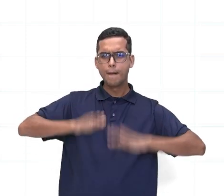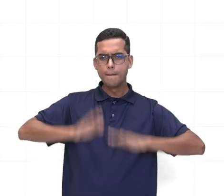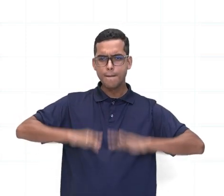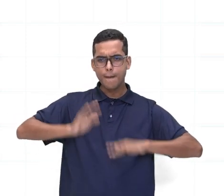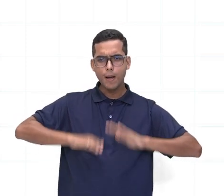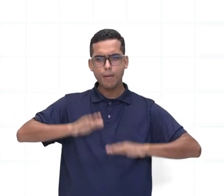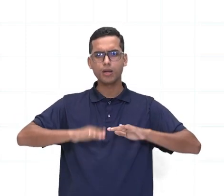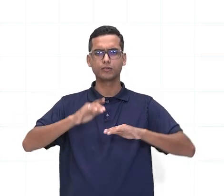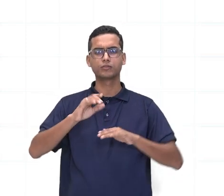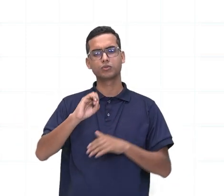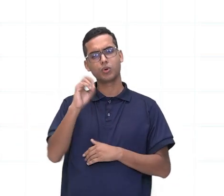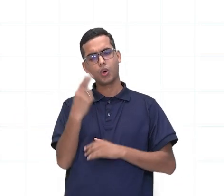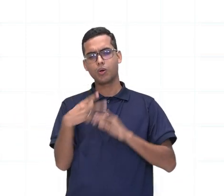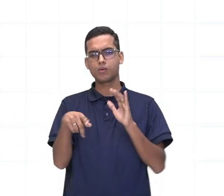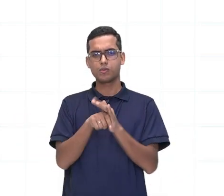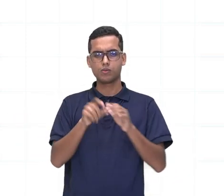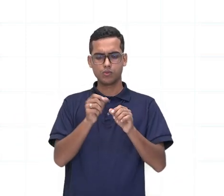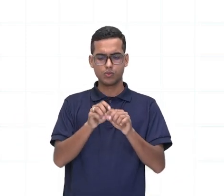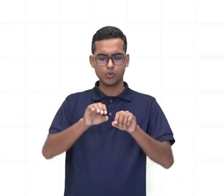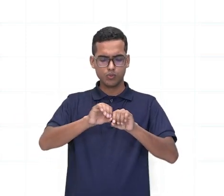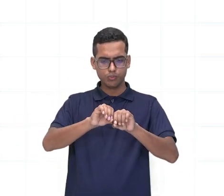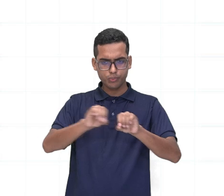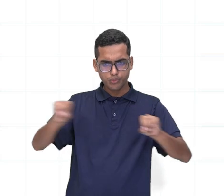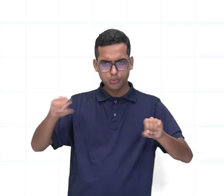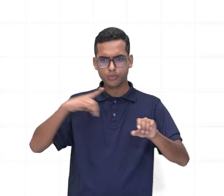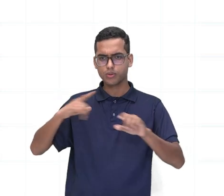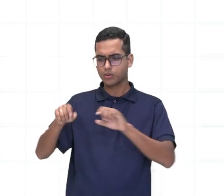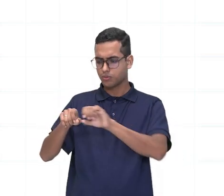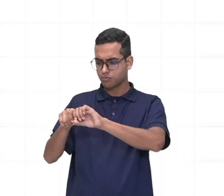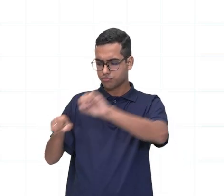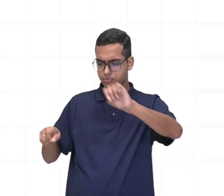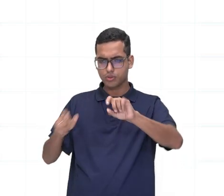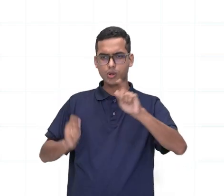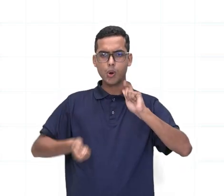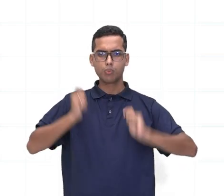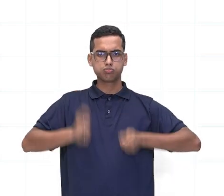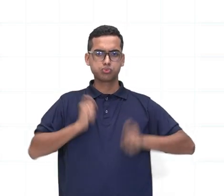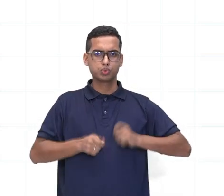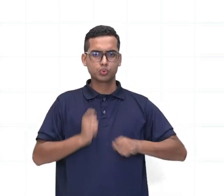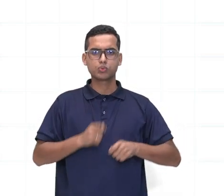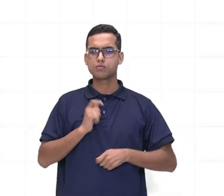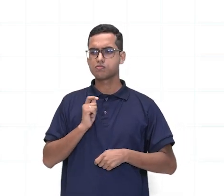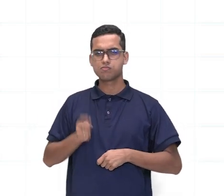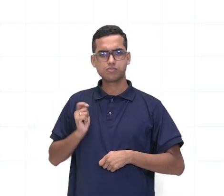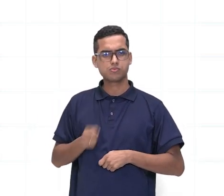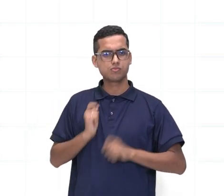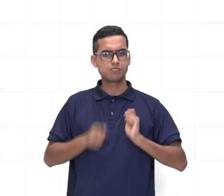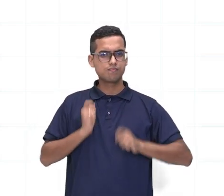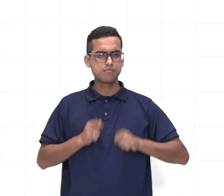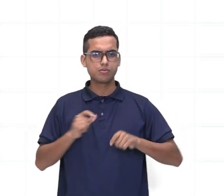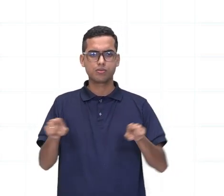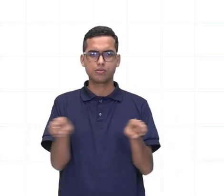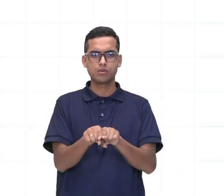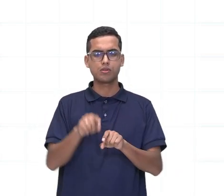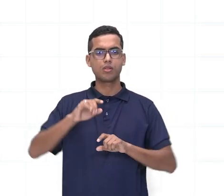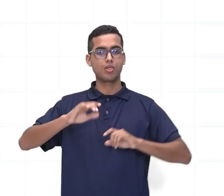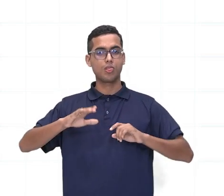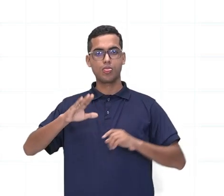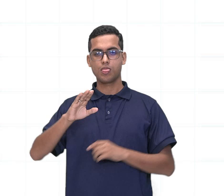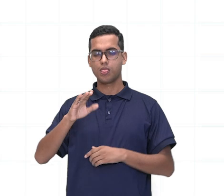baquetas. Instrumento de membranas que são percutidas, por exemplo,